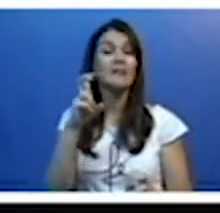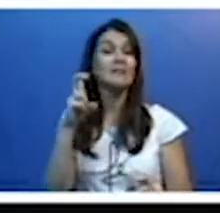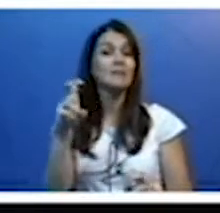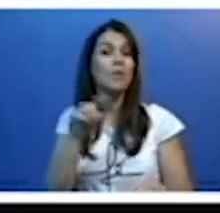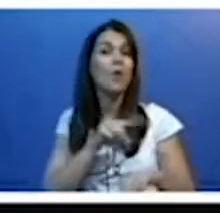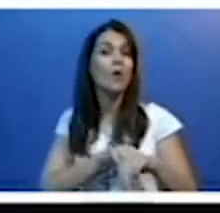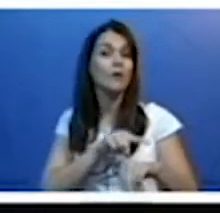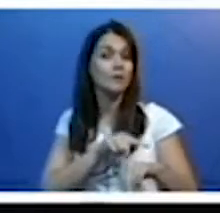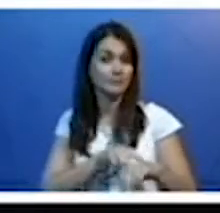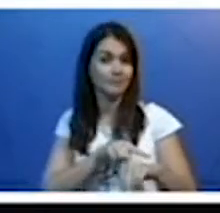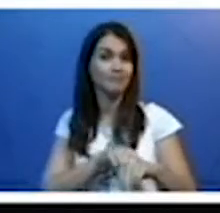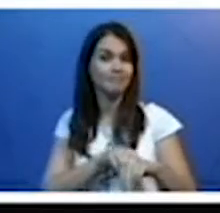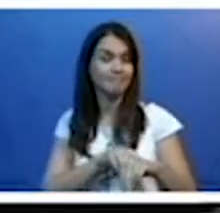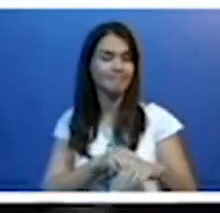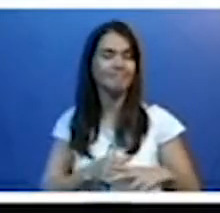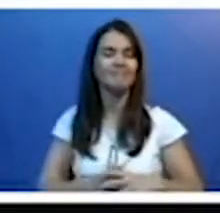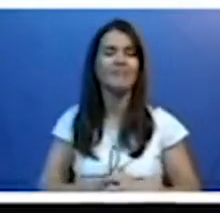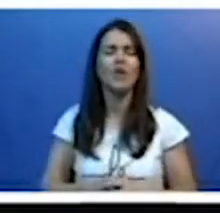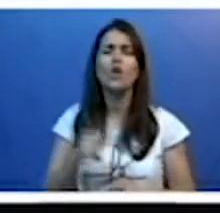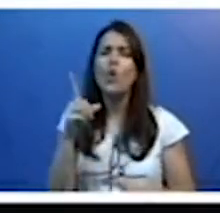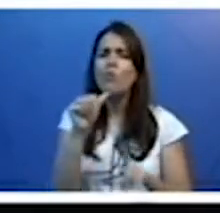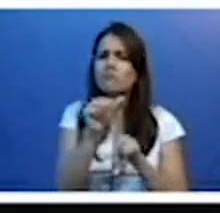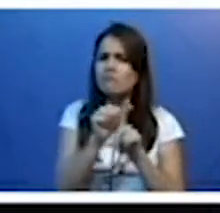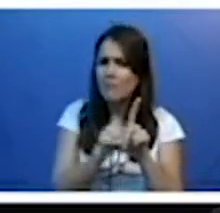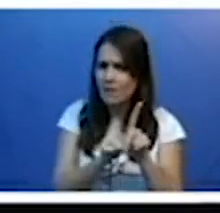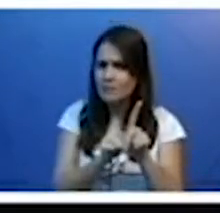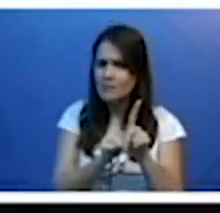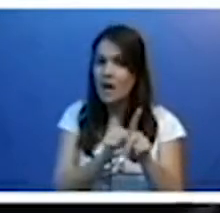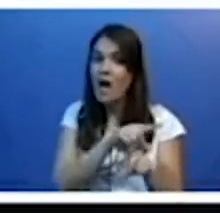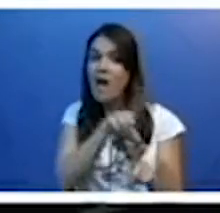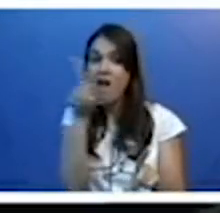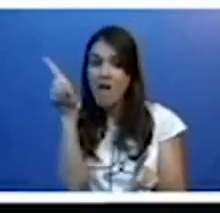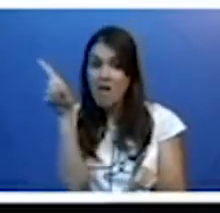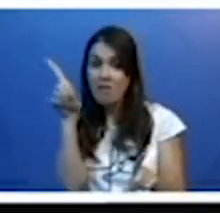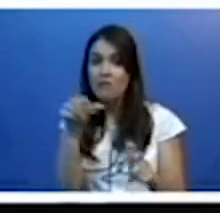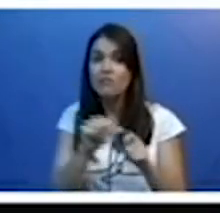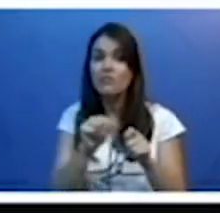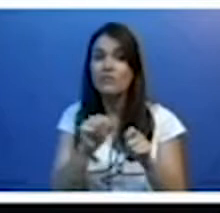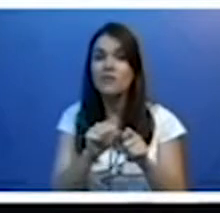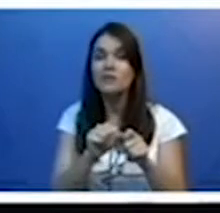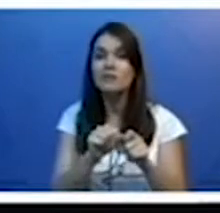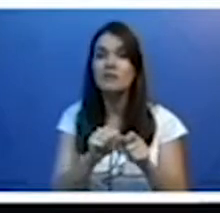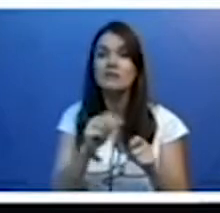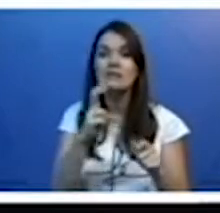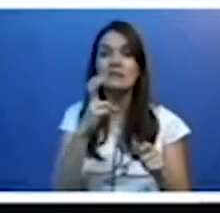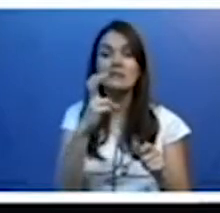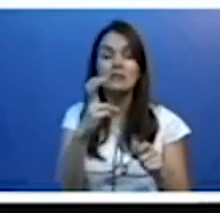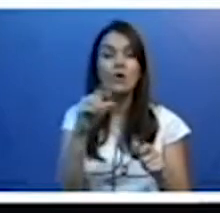hora. Em um mês, ela faturou